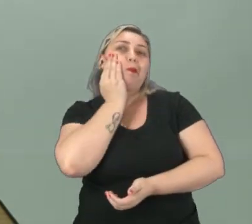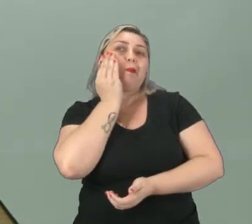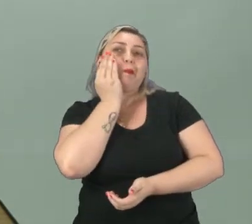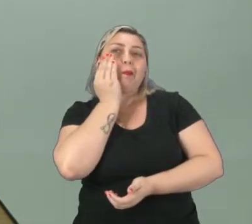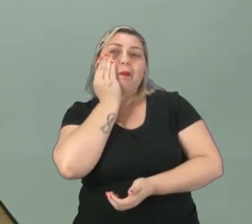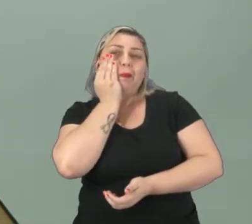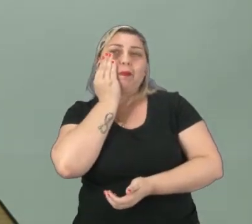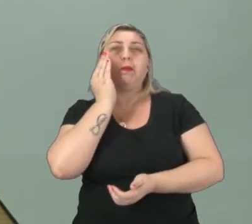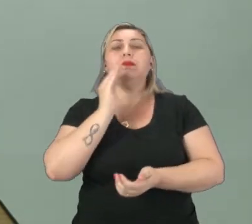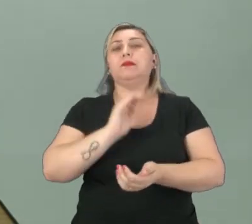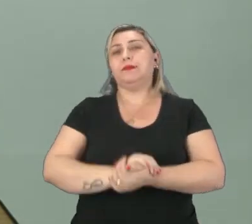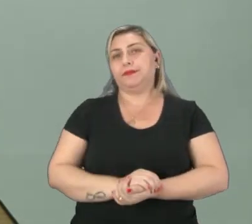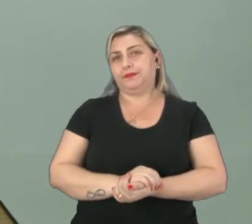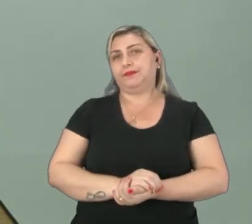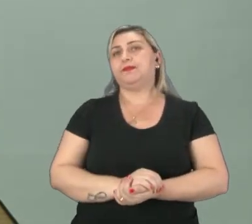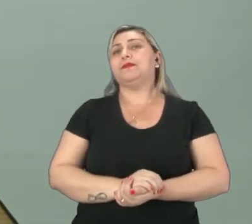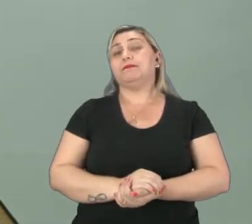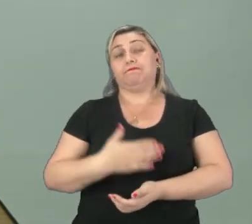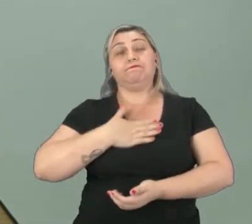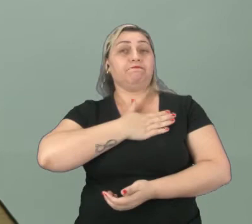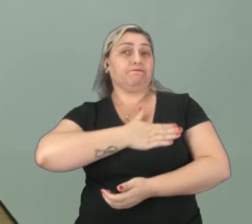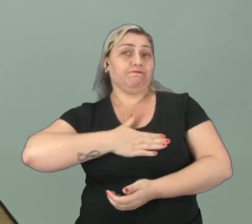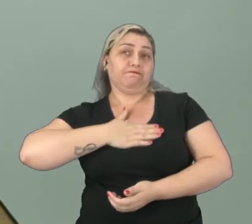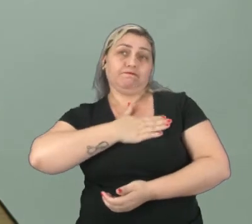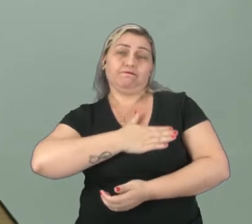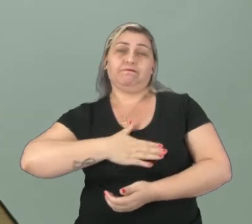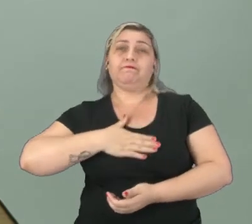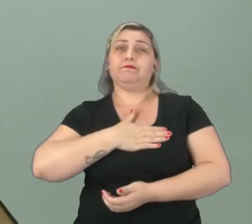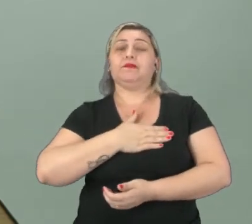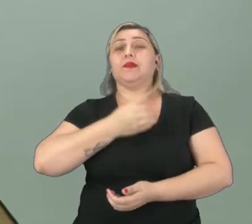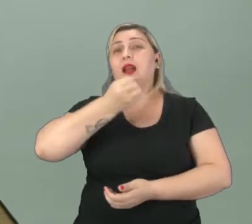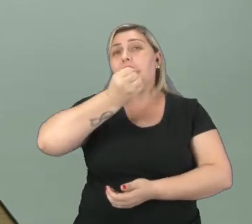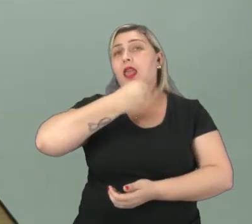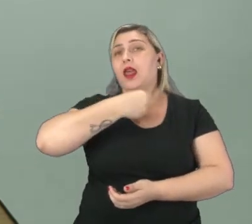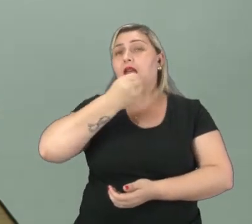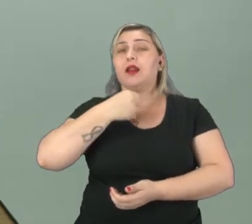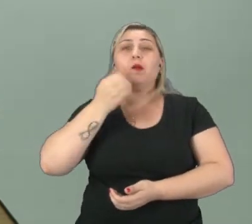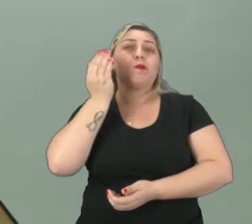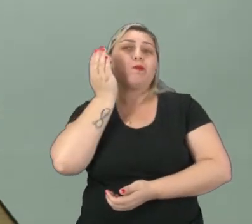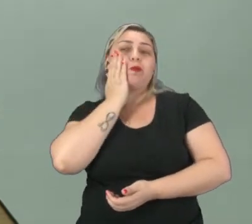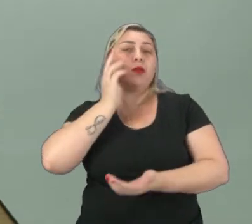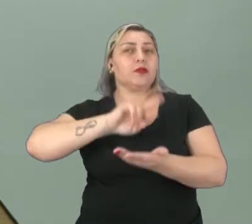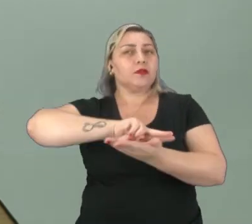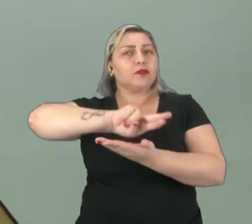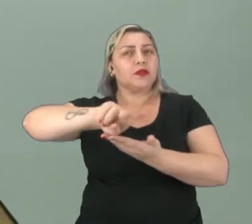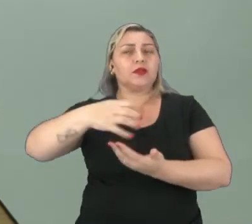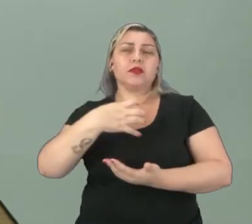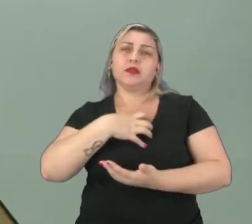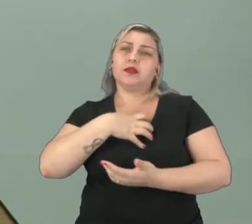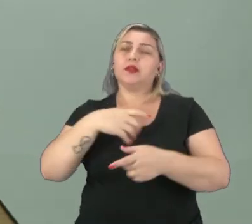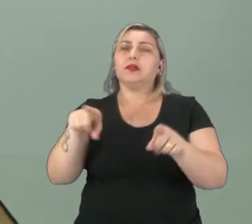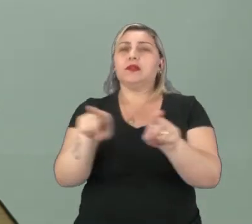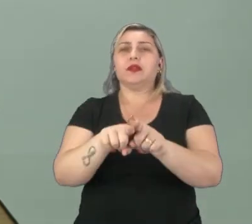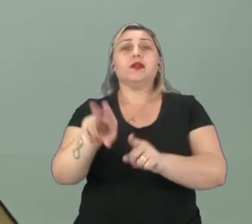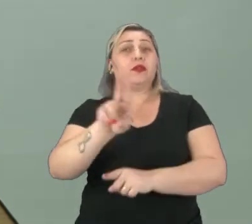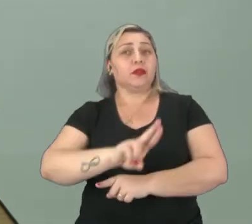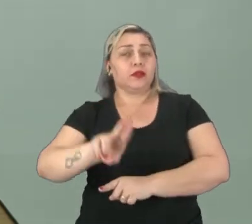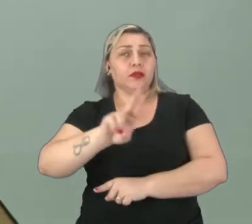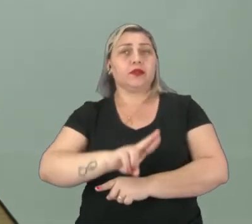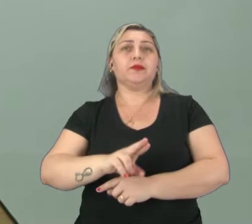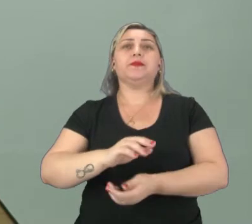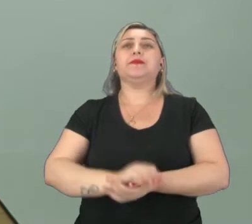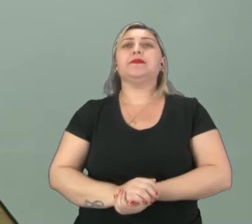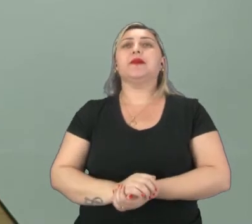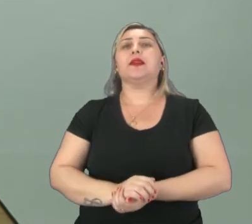açaí, né? O açaí que todo mundo gosta, açaí cremoso, sorvete de açaí. Em diversas formas também nós consumimos o